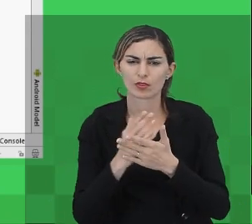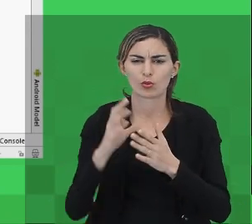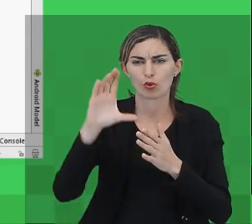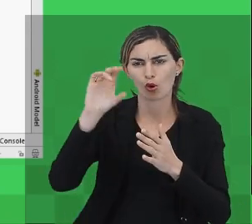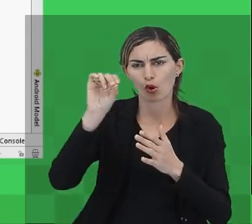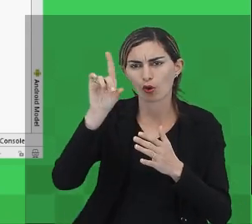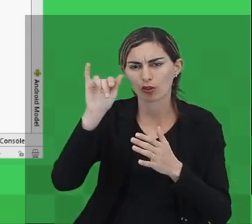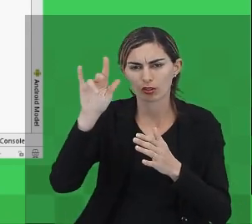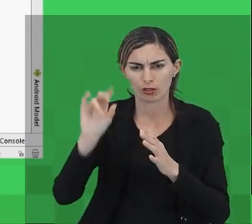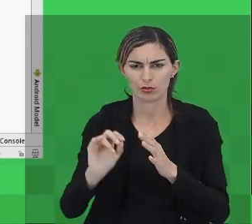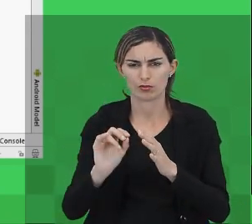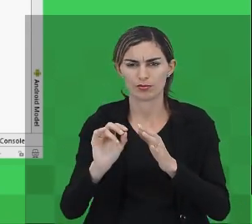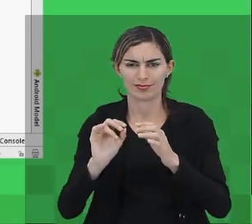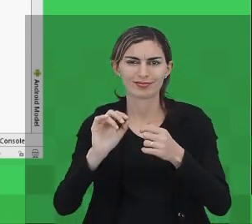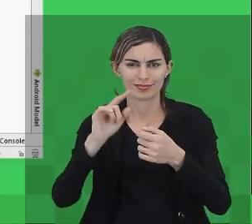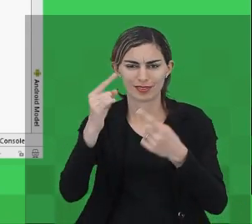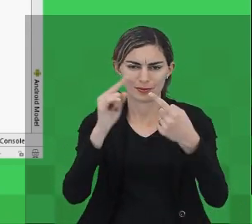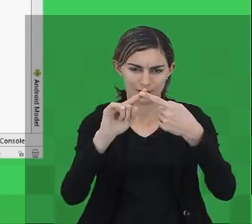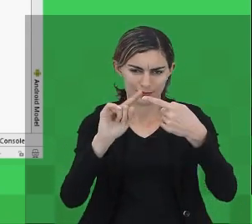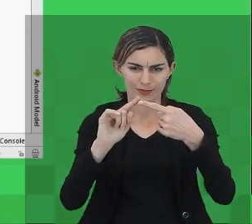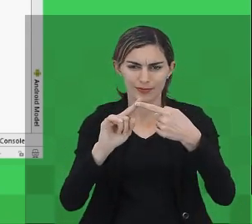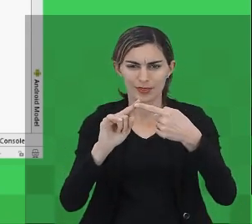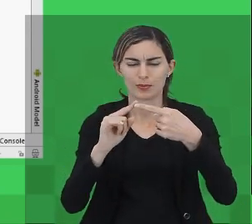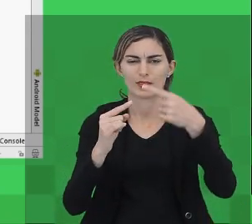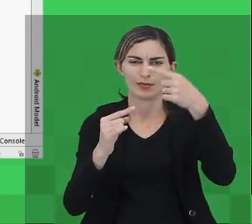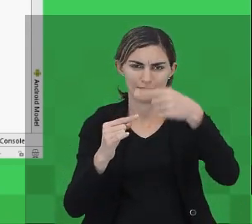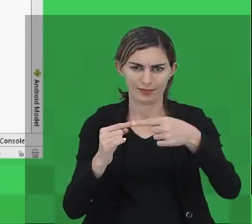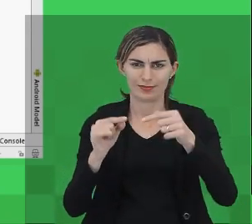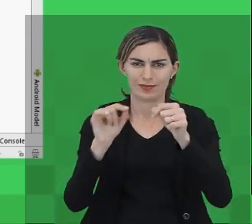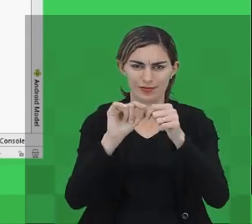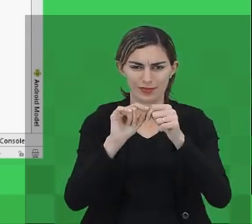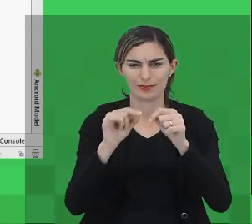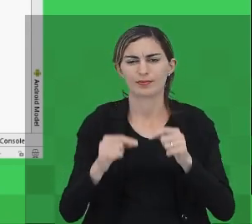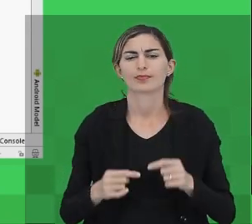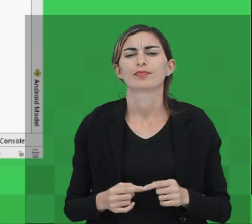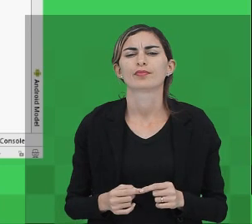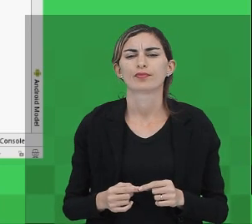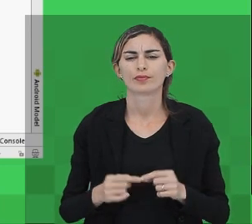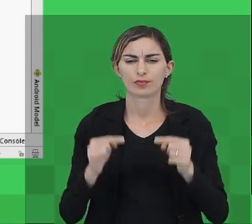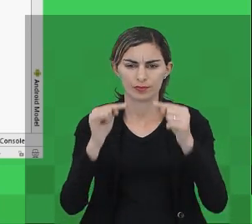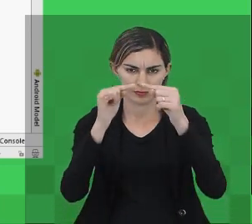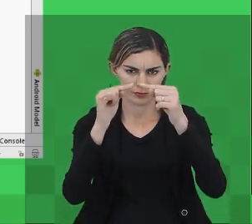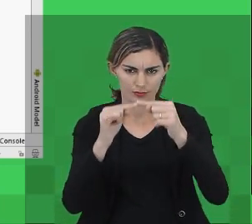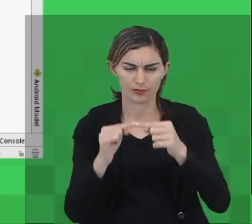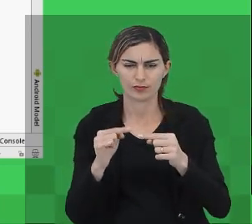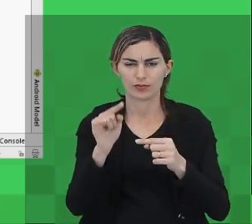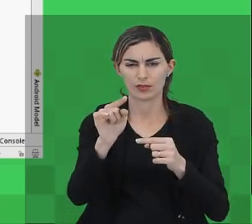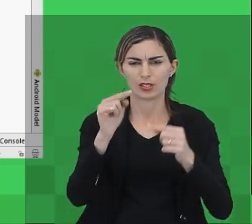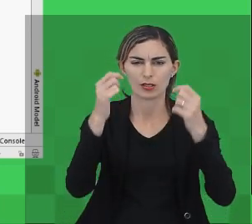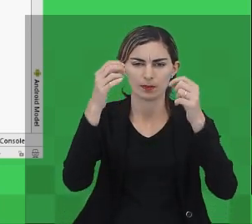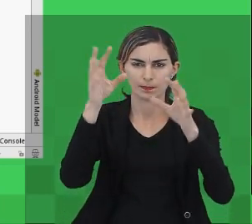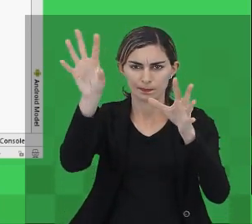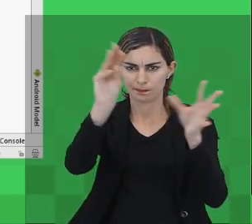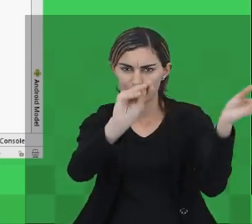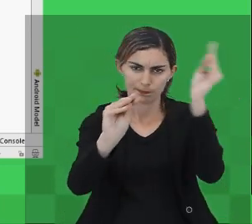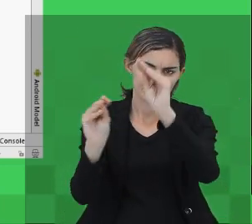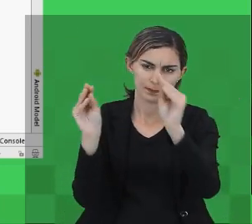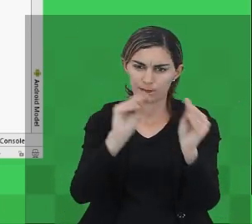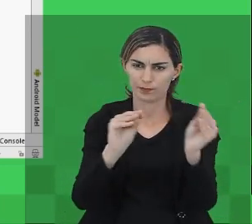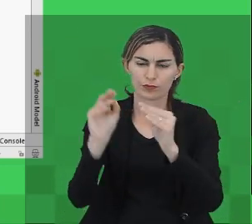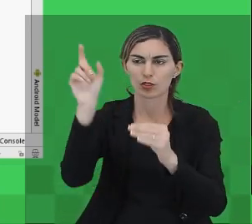fez algum código. Essa classe aqui é a primeira que vai ser executada na sua aplicação. Ela é